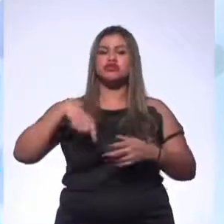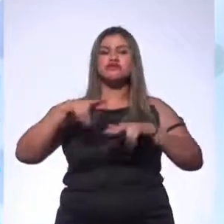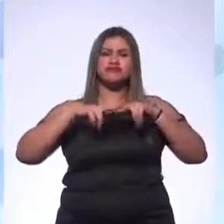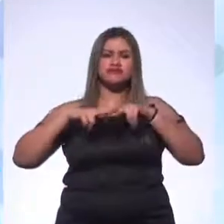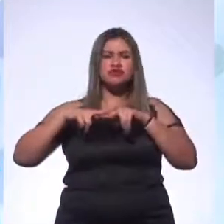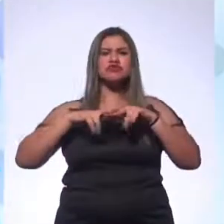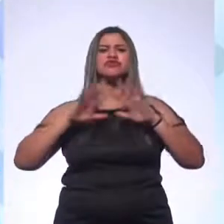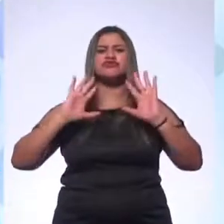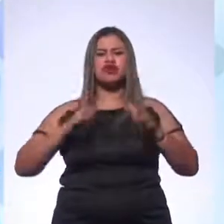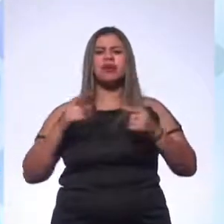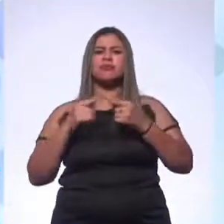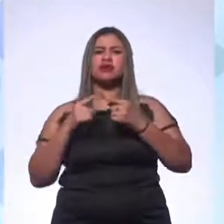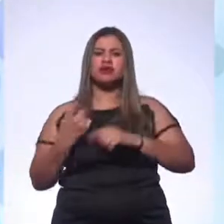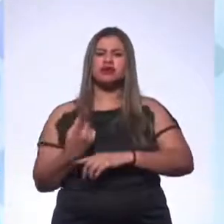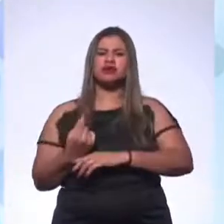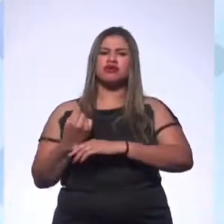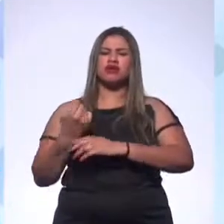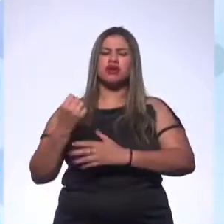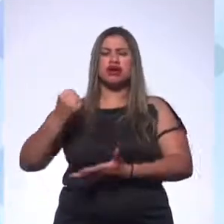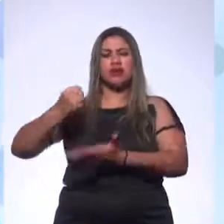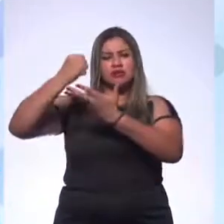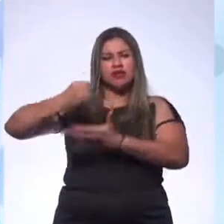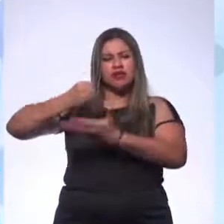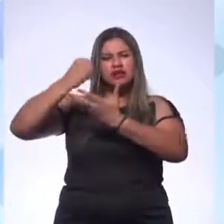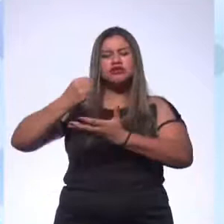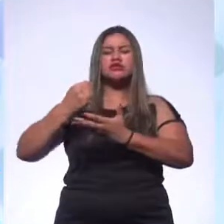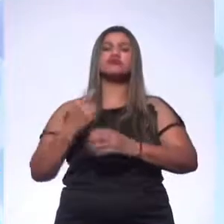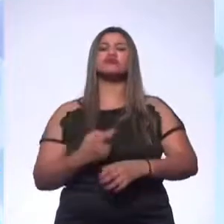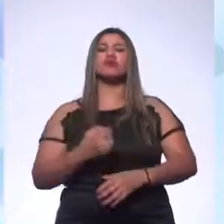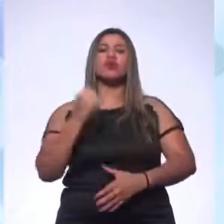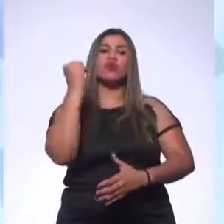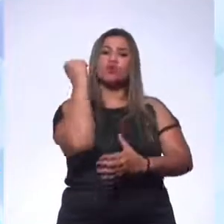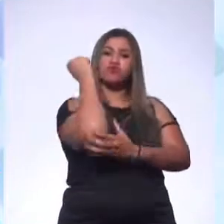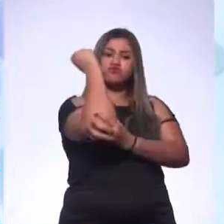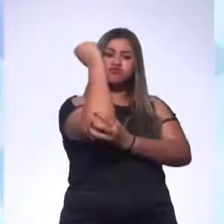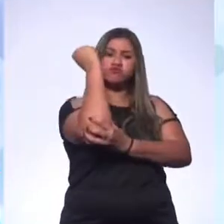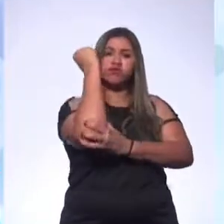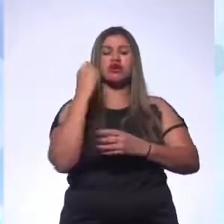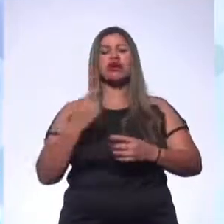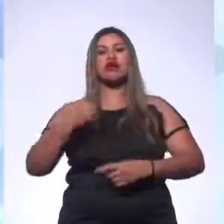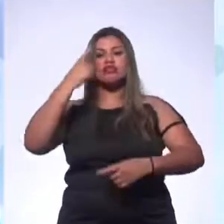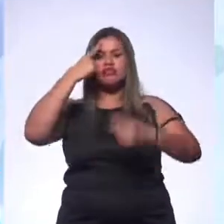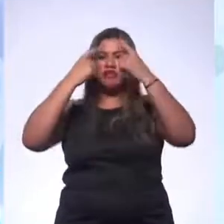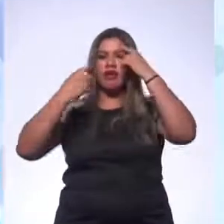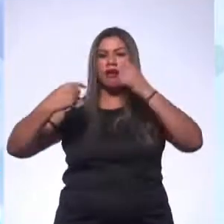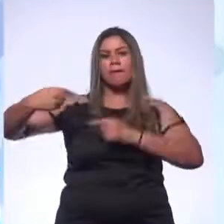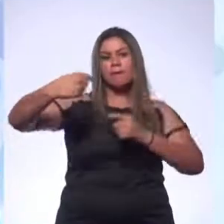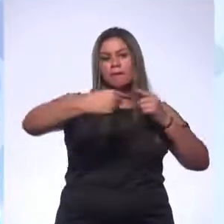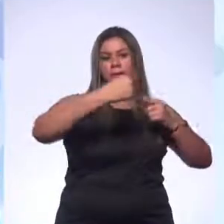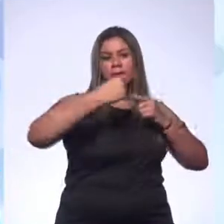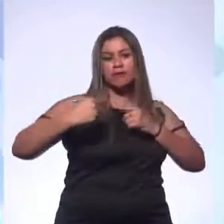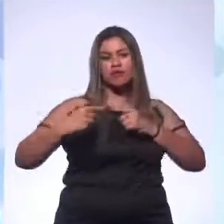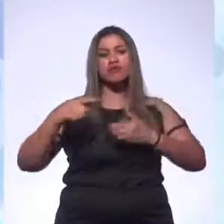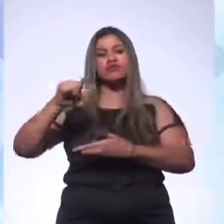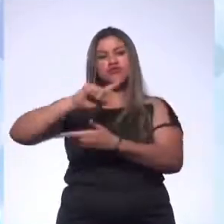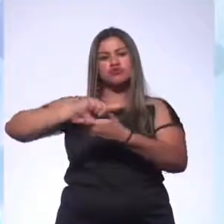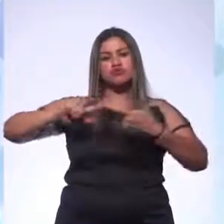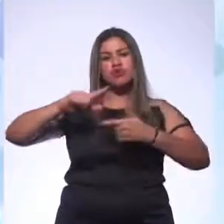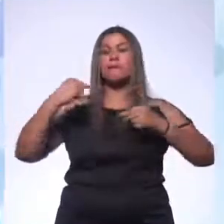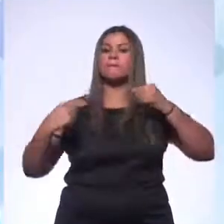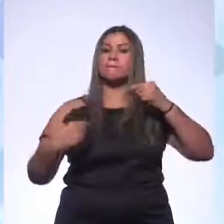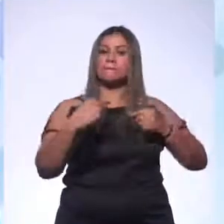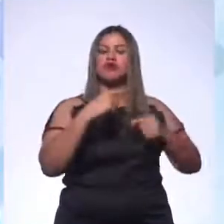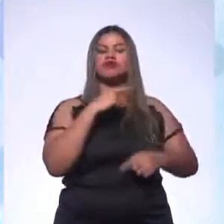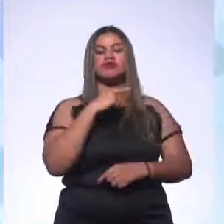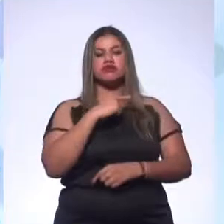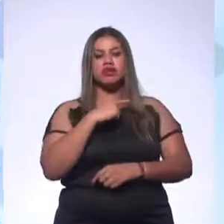do que é capitalismo e comunismo, esse jogo ideológico, político e geopolítico desse